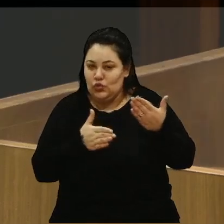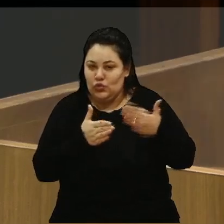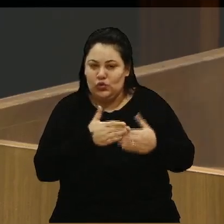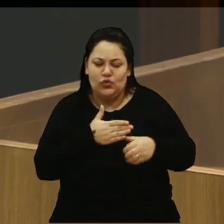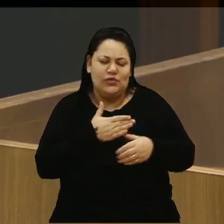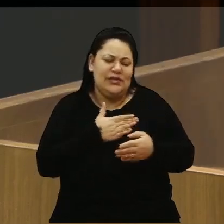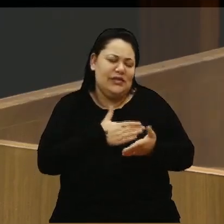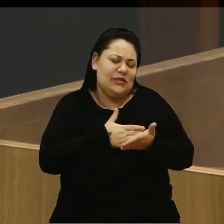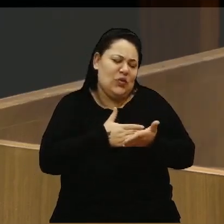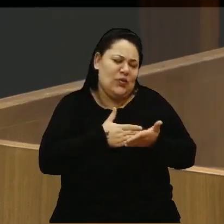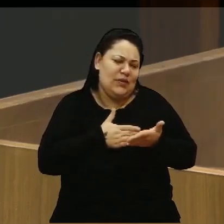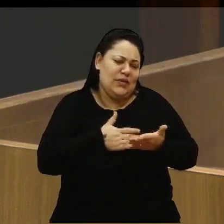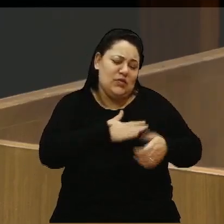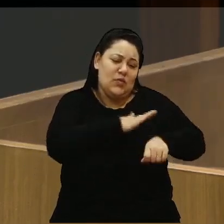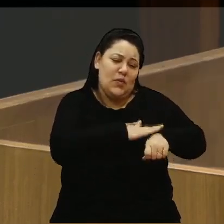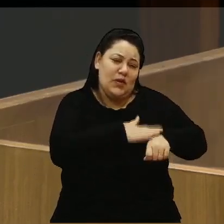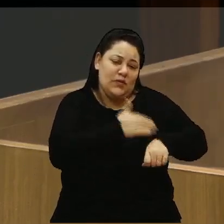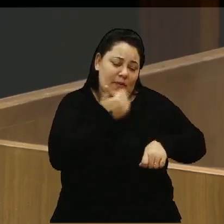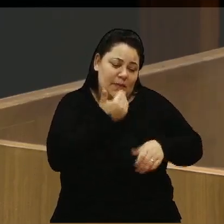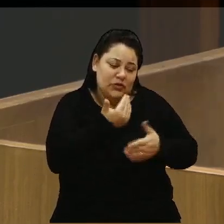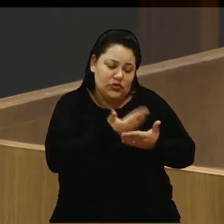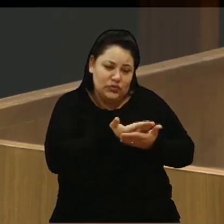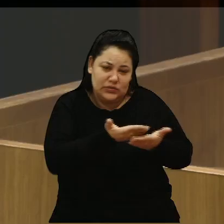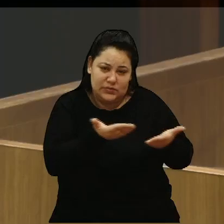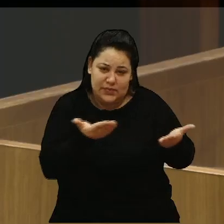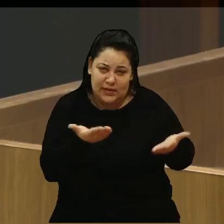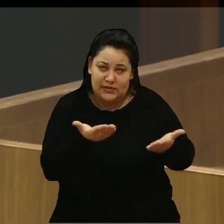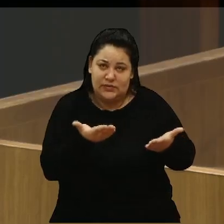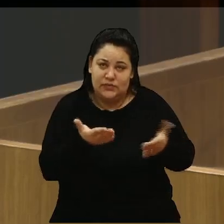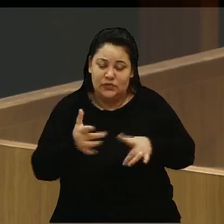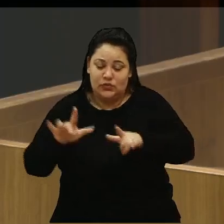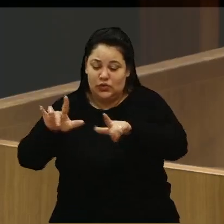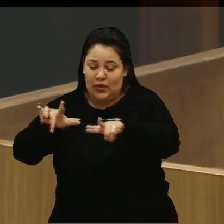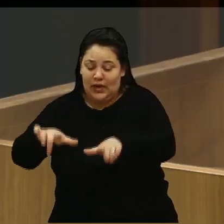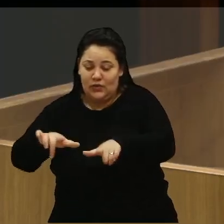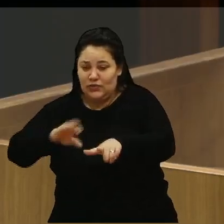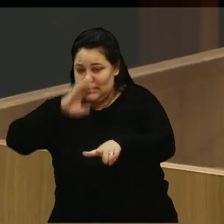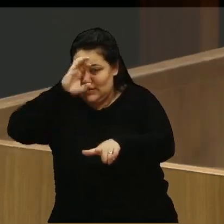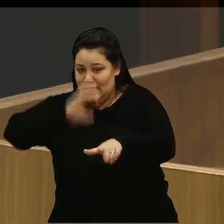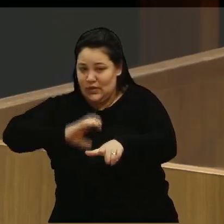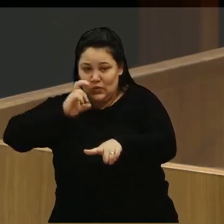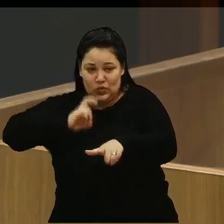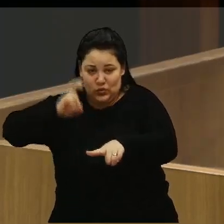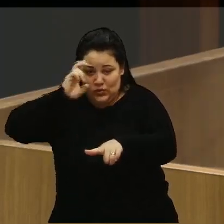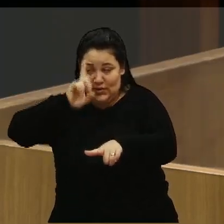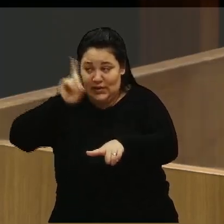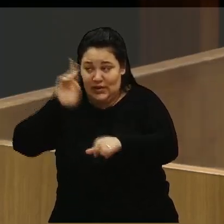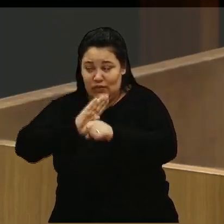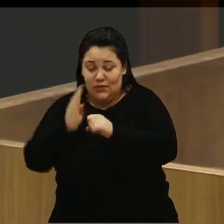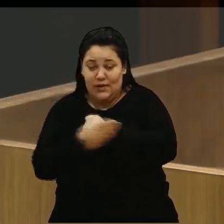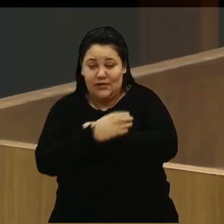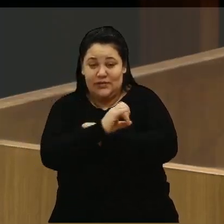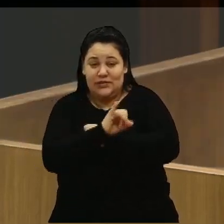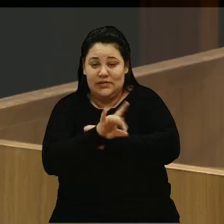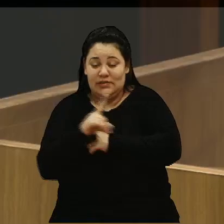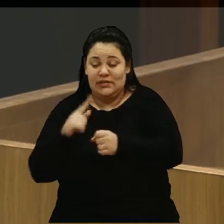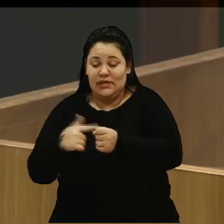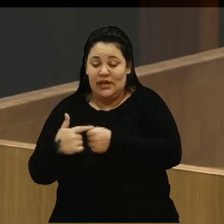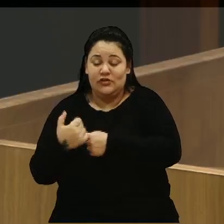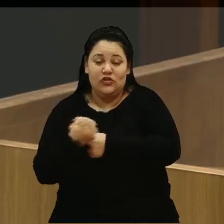então, a cedência do espaço da Estação Cidadania Cultura, lá no Cidade Nova, para a UBS